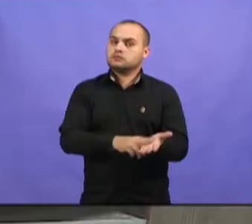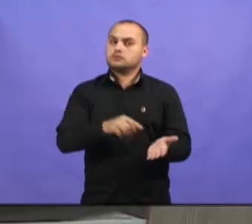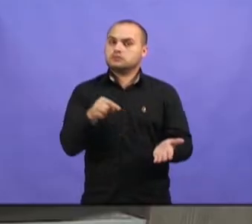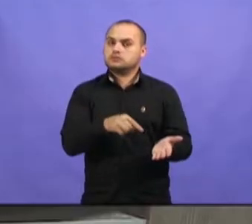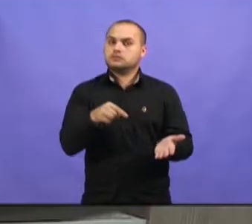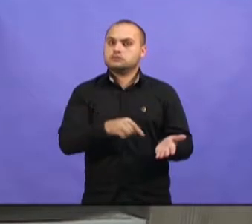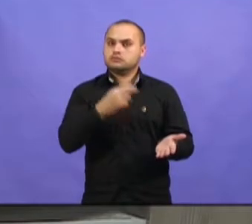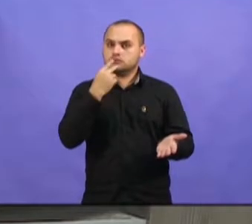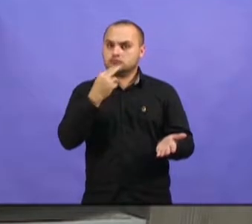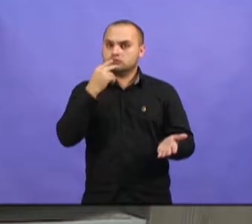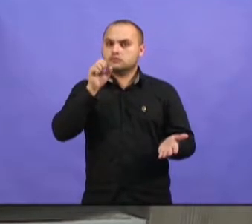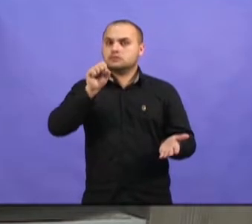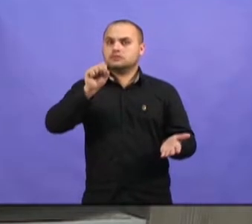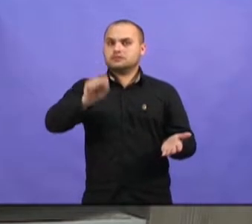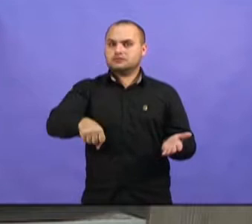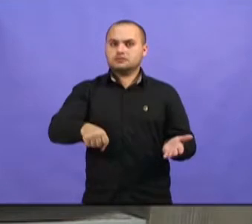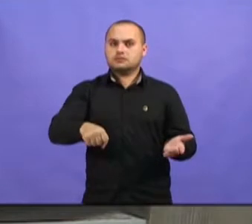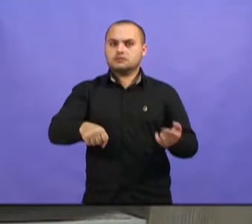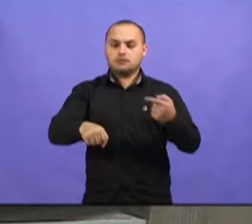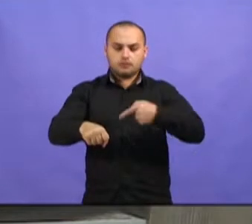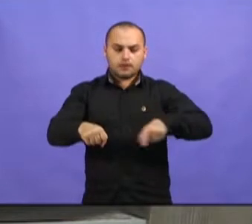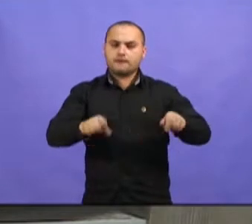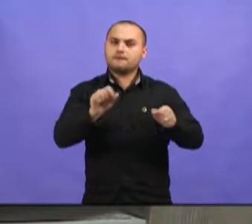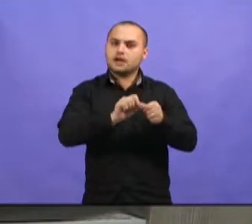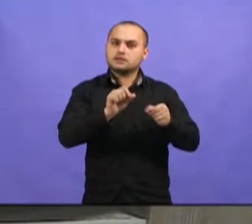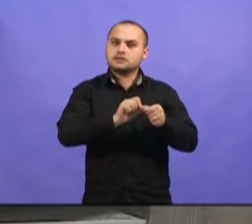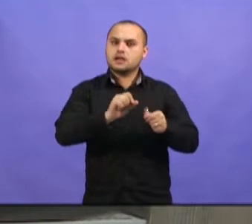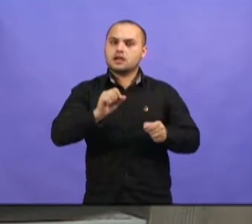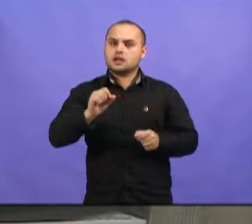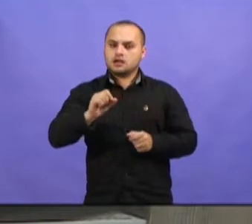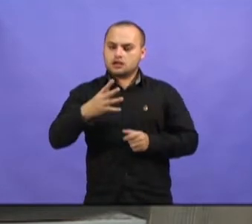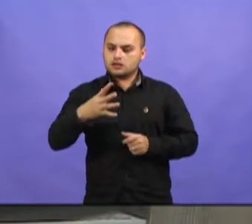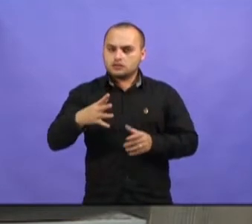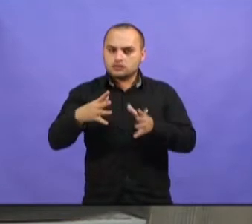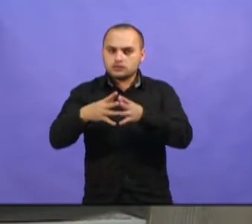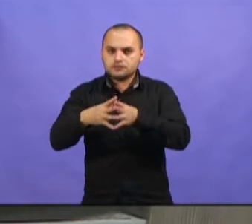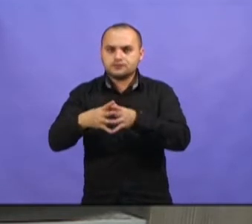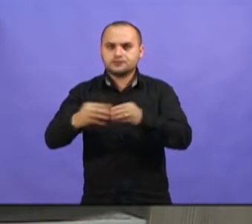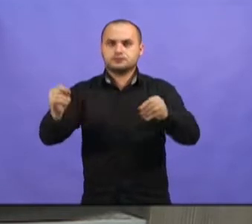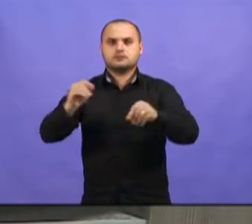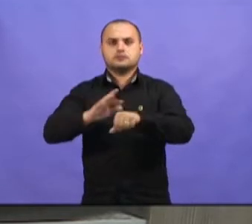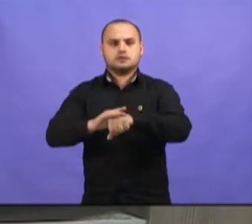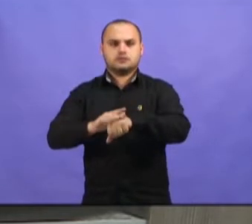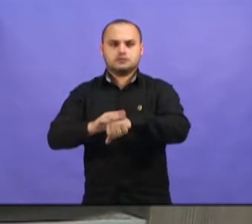né? Para conseguir fazer uma cura. A gente precisa estar